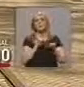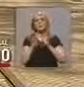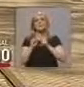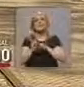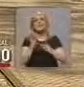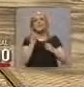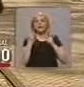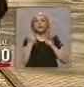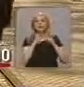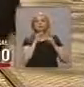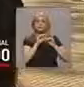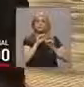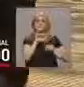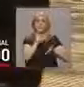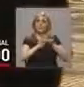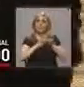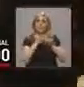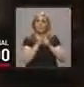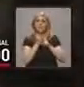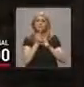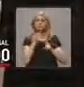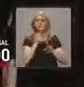construiu literatura a partir da realidade.